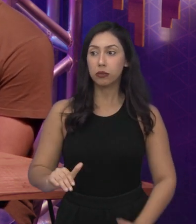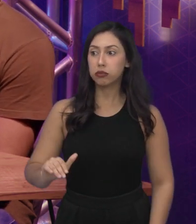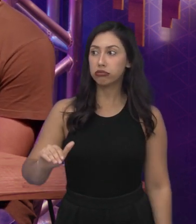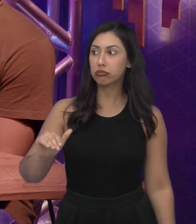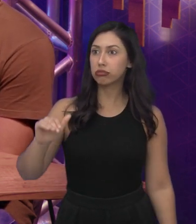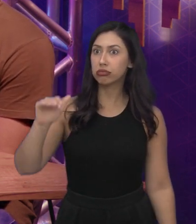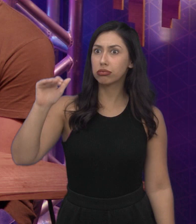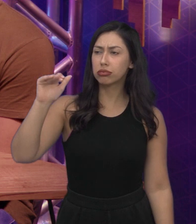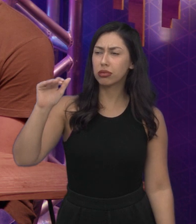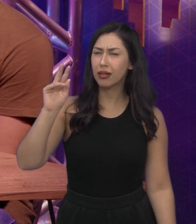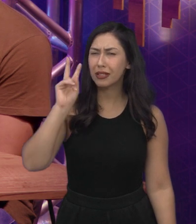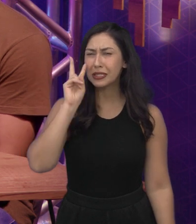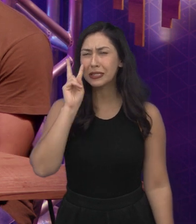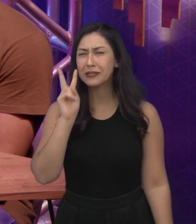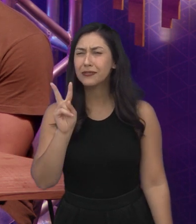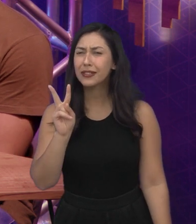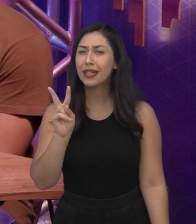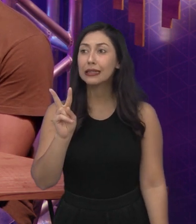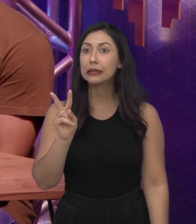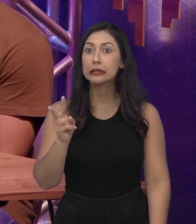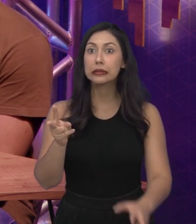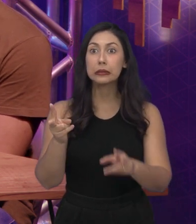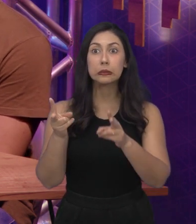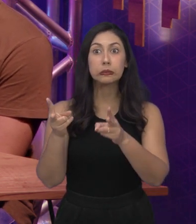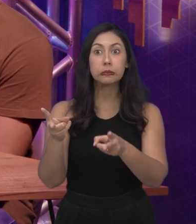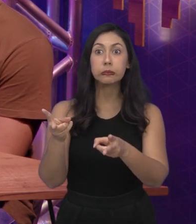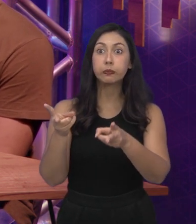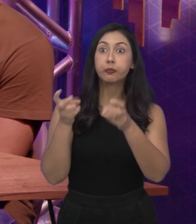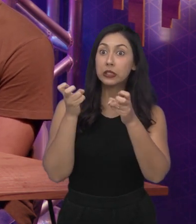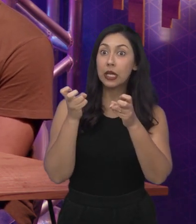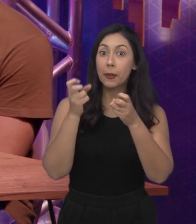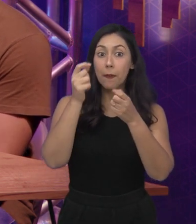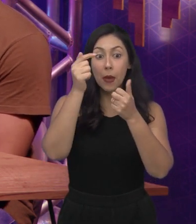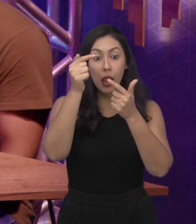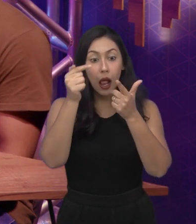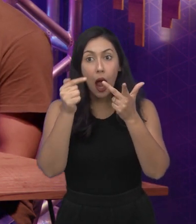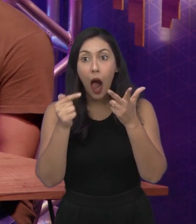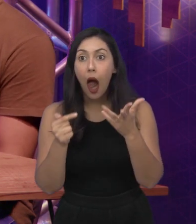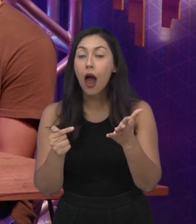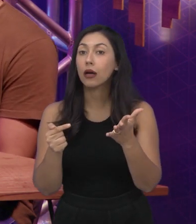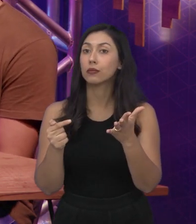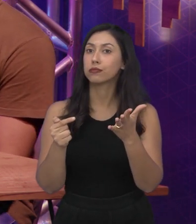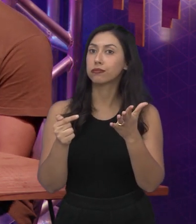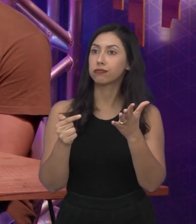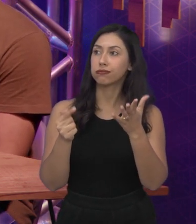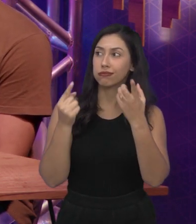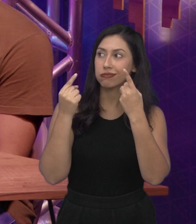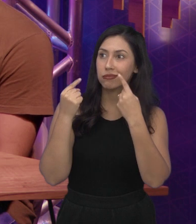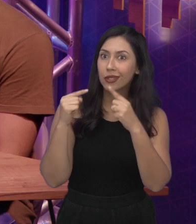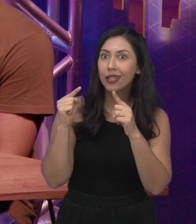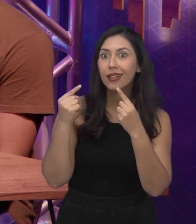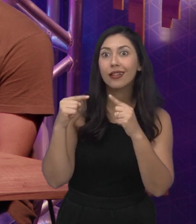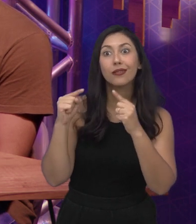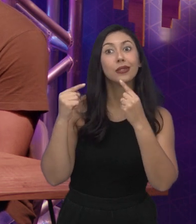a gente começa a identificar as várias camadas, né,